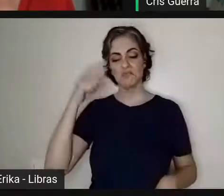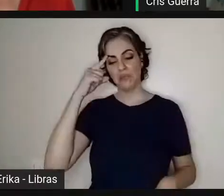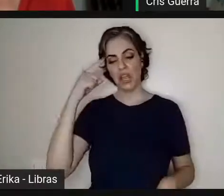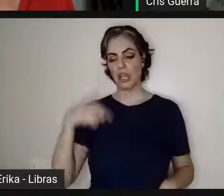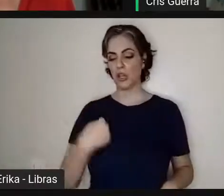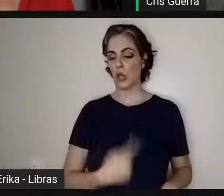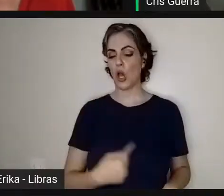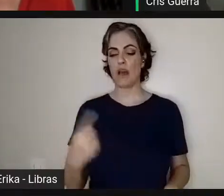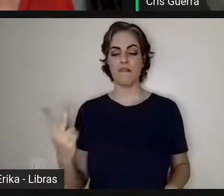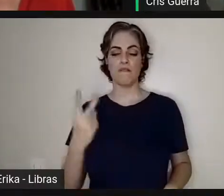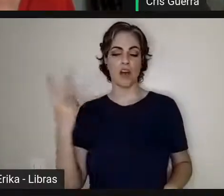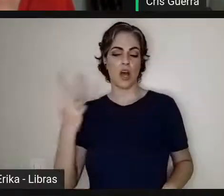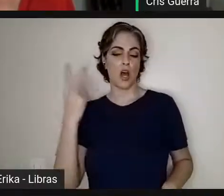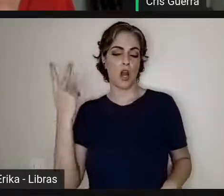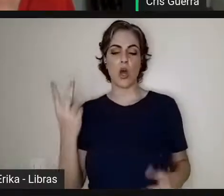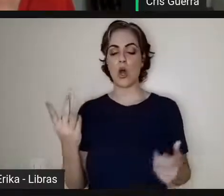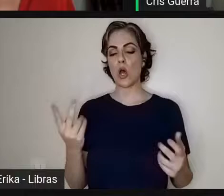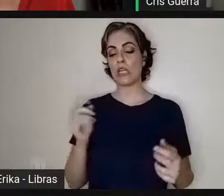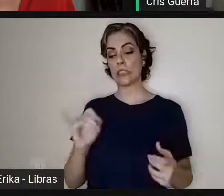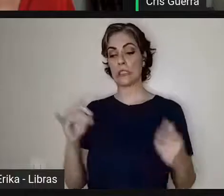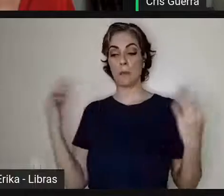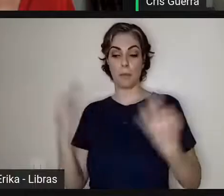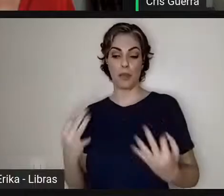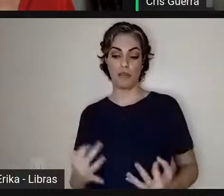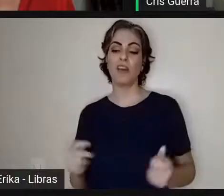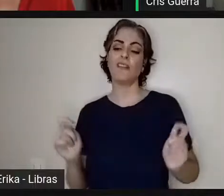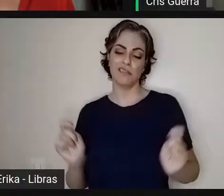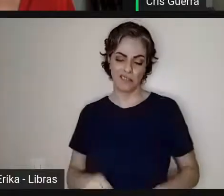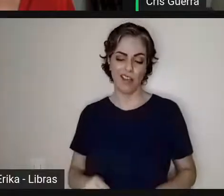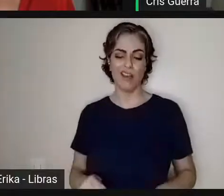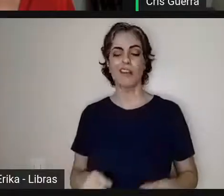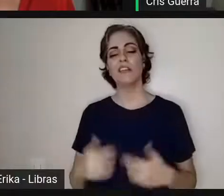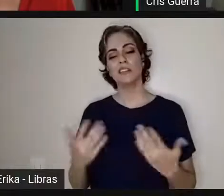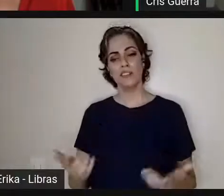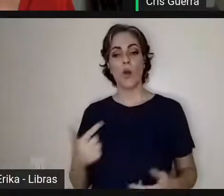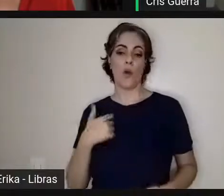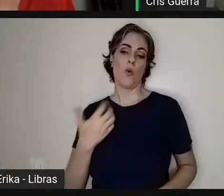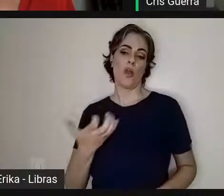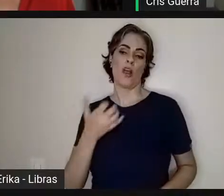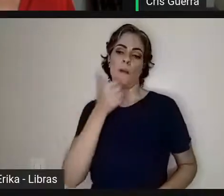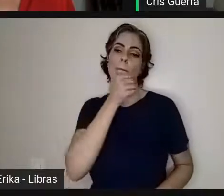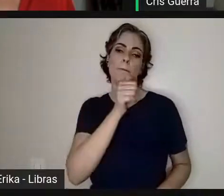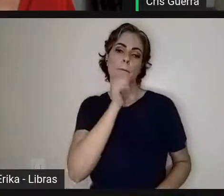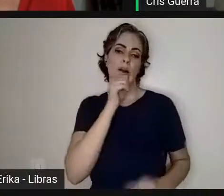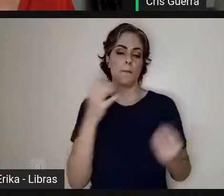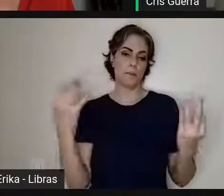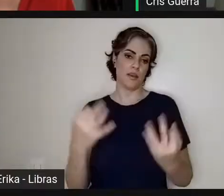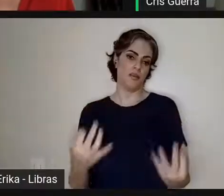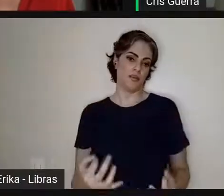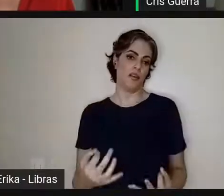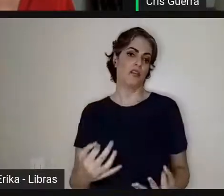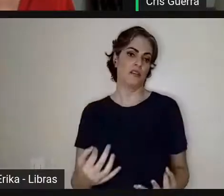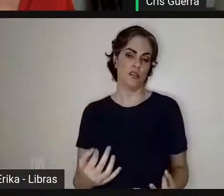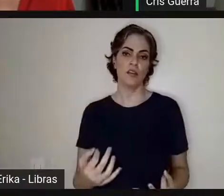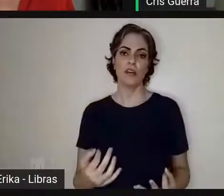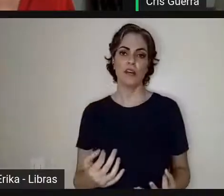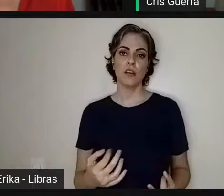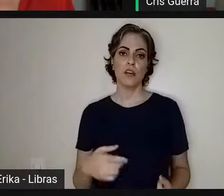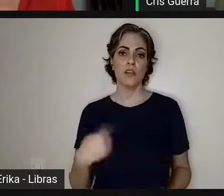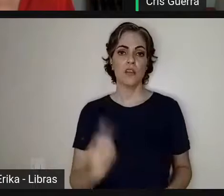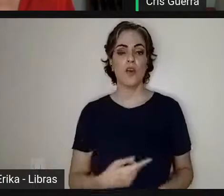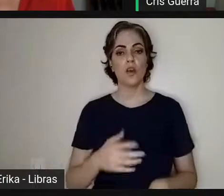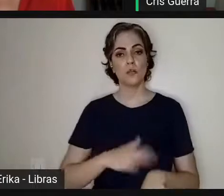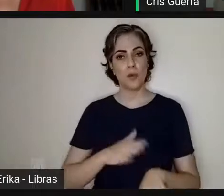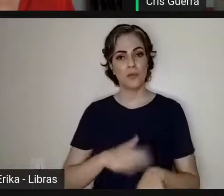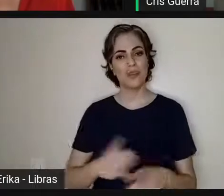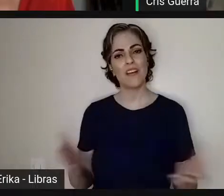está só nessa possível perfeição que a gente possa entregar, né? Então eu quero ser a mãe perfeita. Eu acho que a gente está vivendo um tempo muito